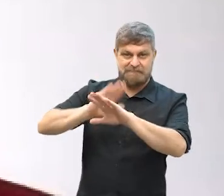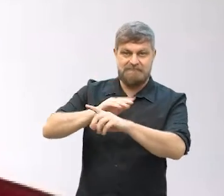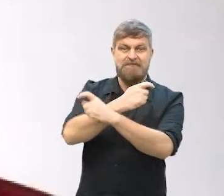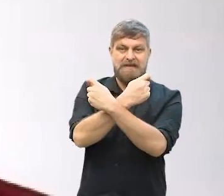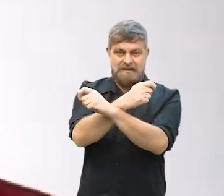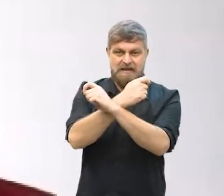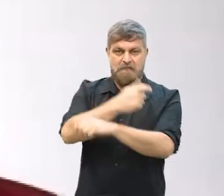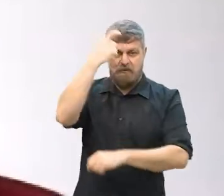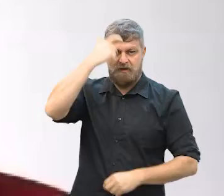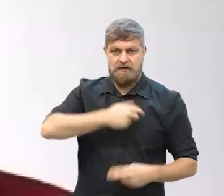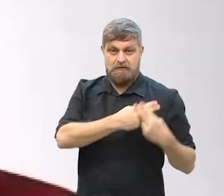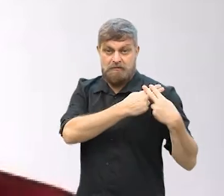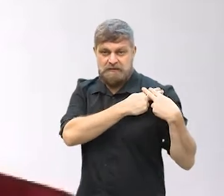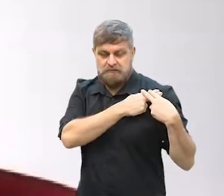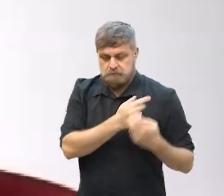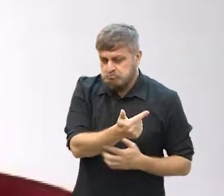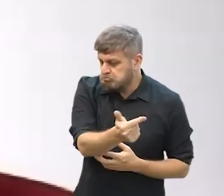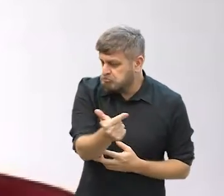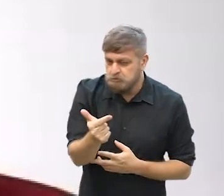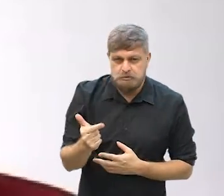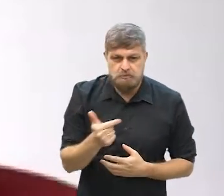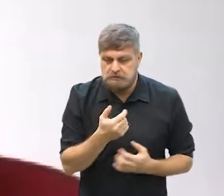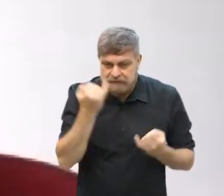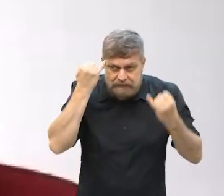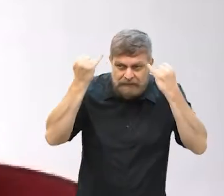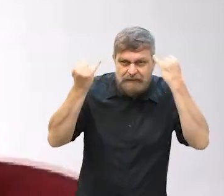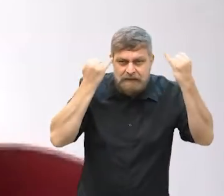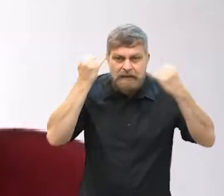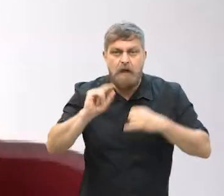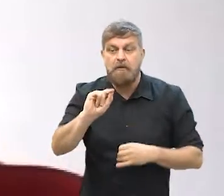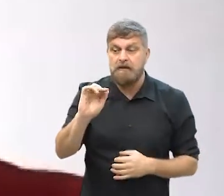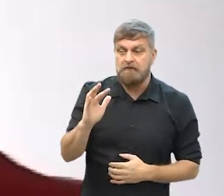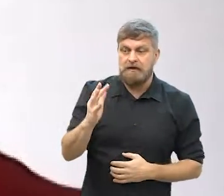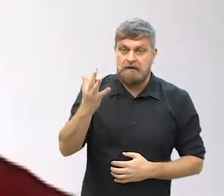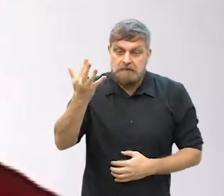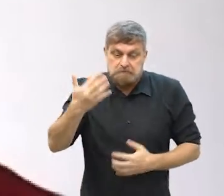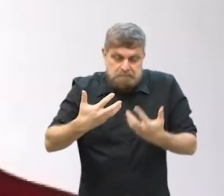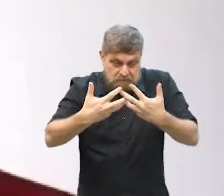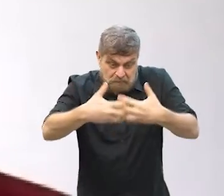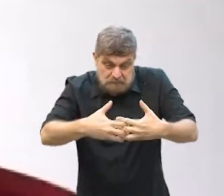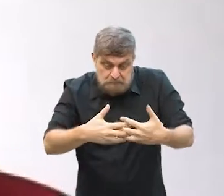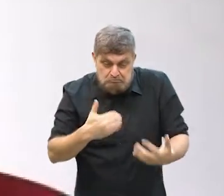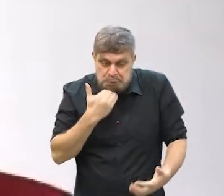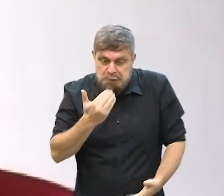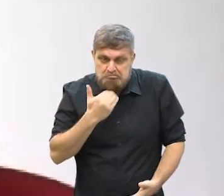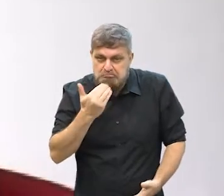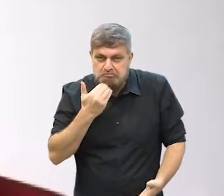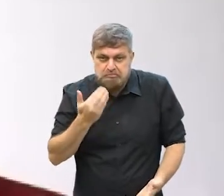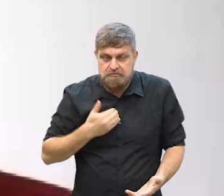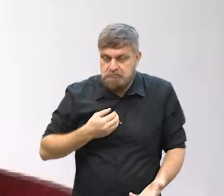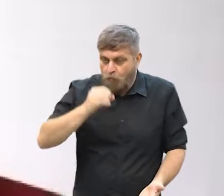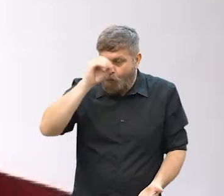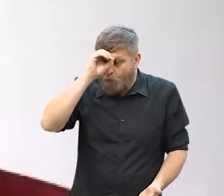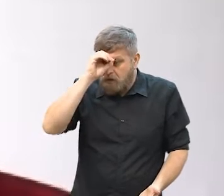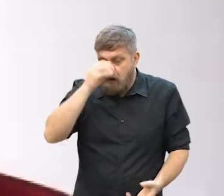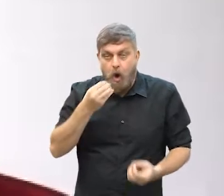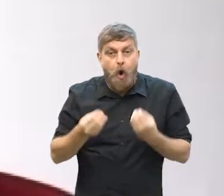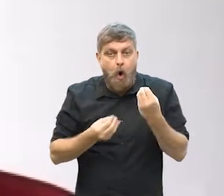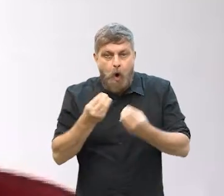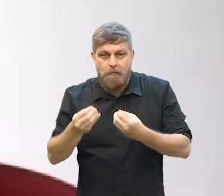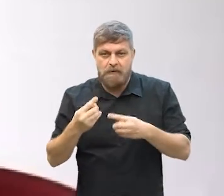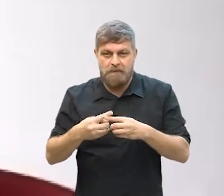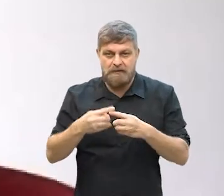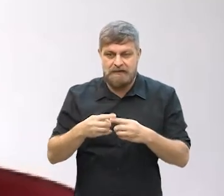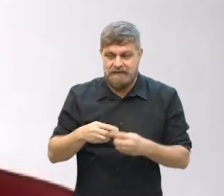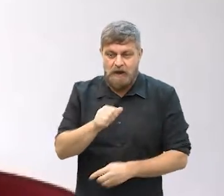PUC Campinas, né, não tinha nem ideia se iria vingar ou se não iria, não sabia como funcionaria, porque